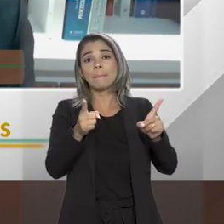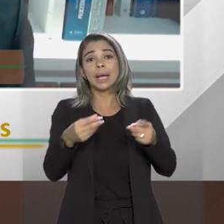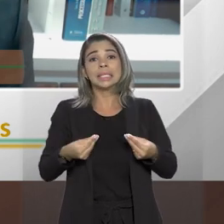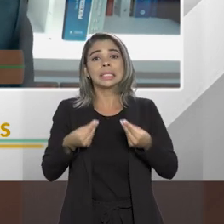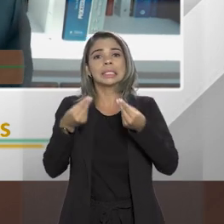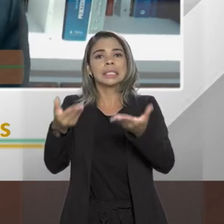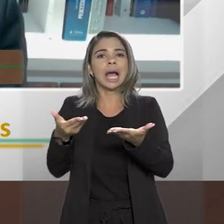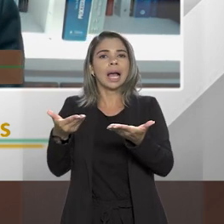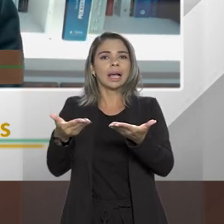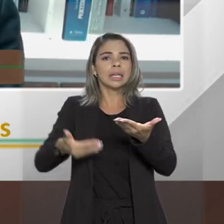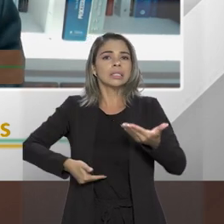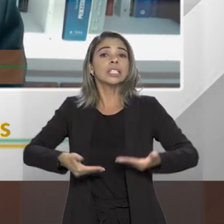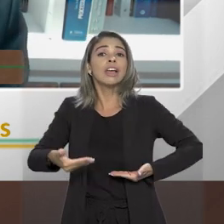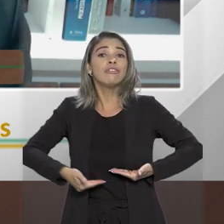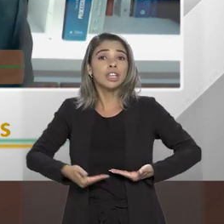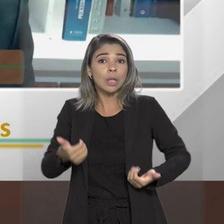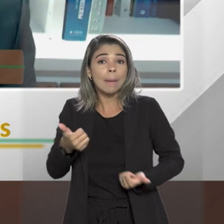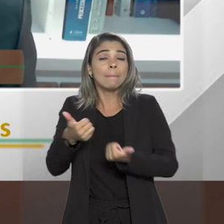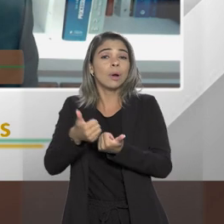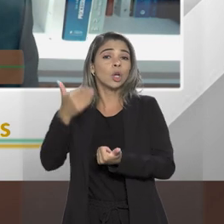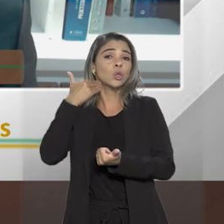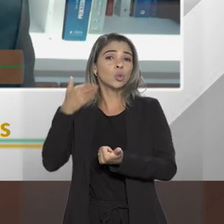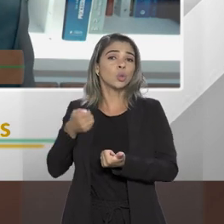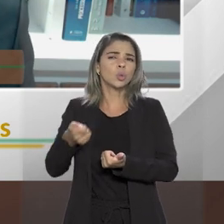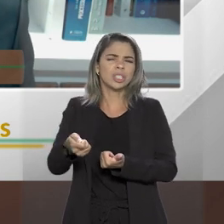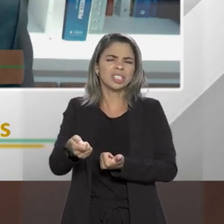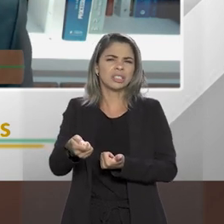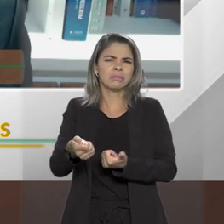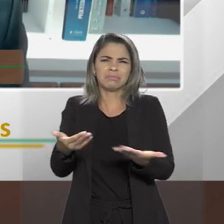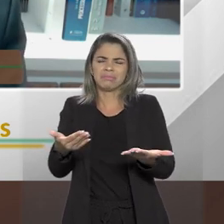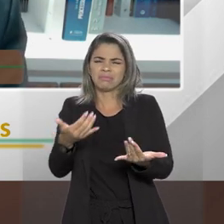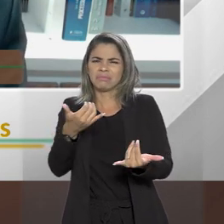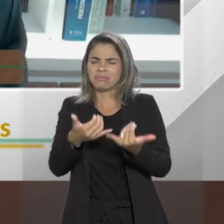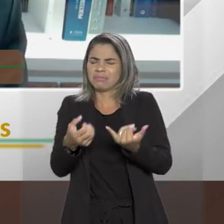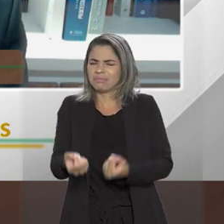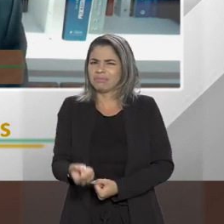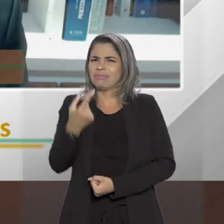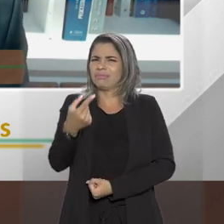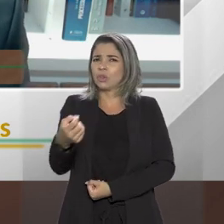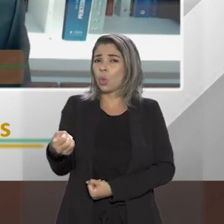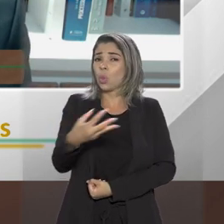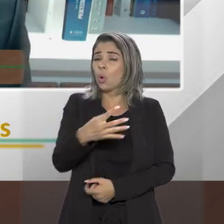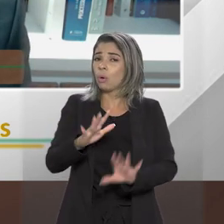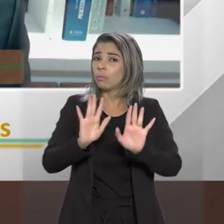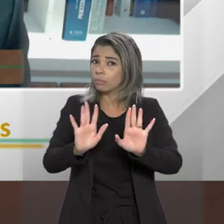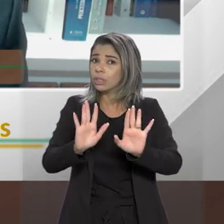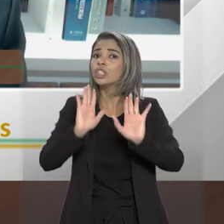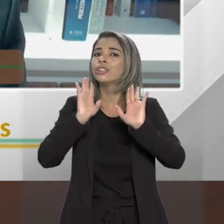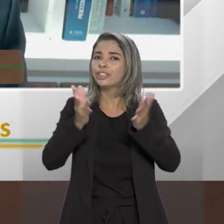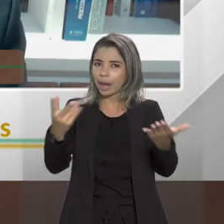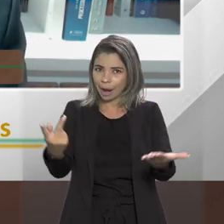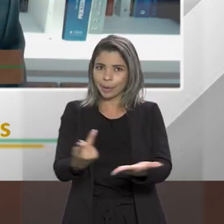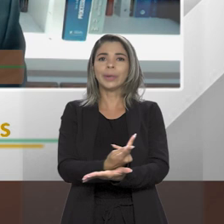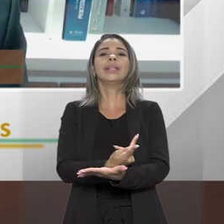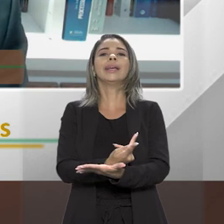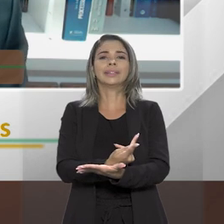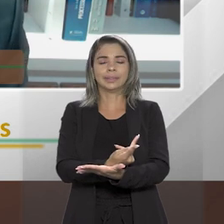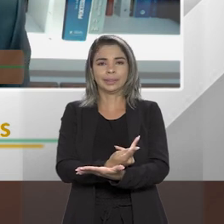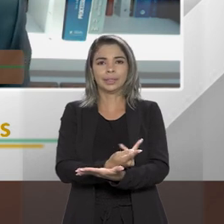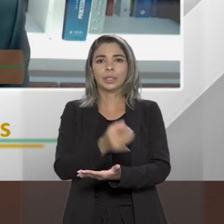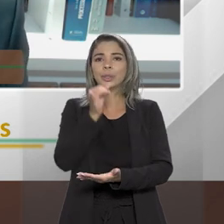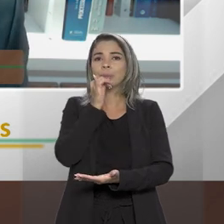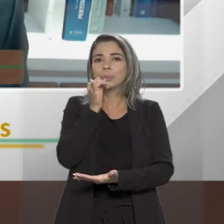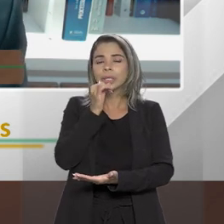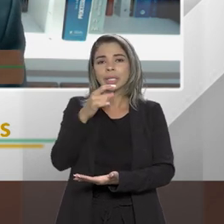ele. Falando assim, parece algo muito novo, parece algo muito diferente, mas isso já acontece entre nós. Se nós pensarmos, por exemplo,